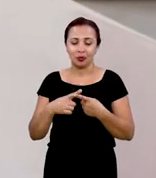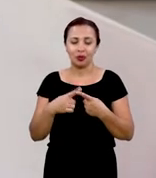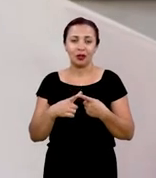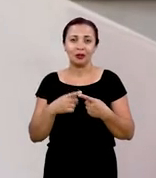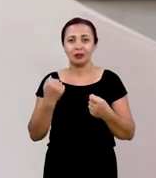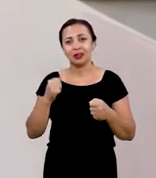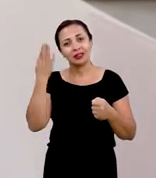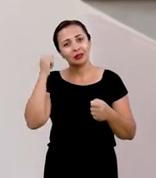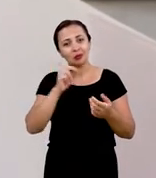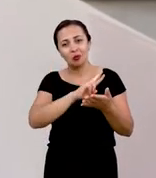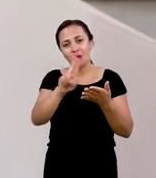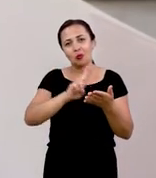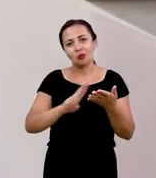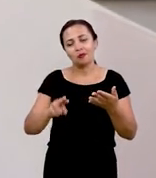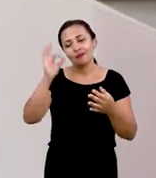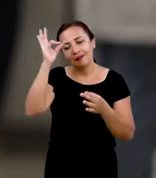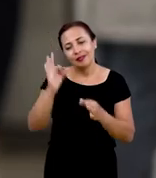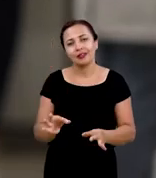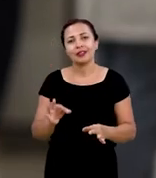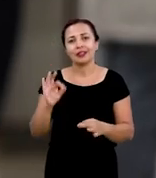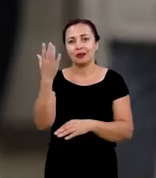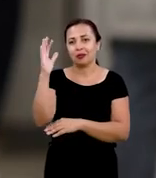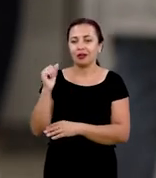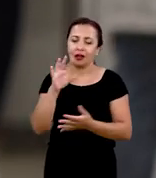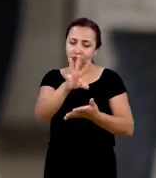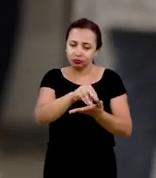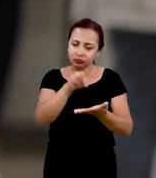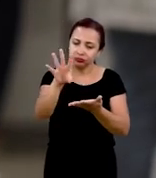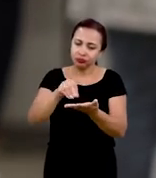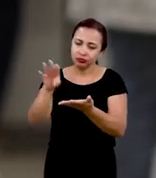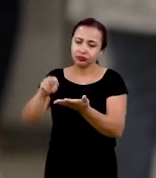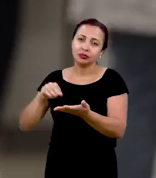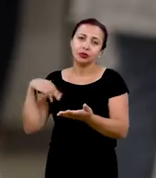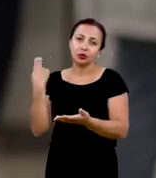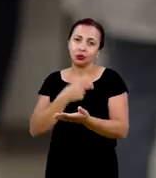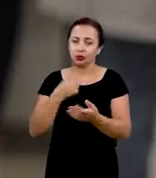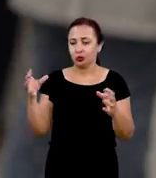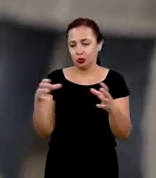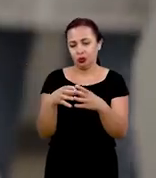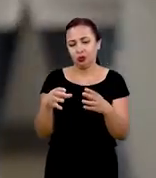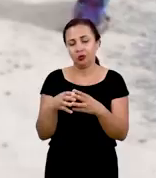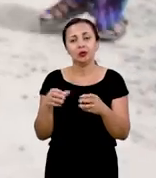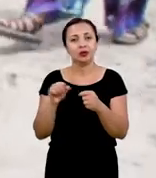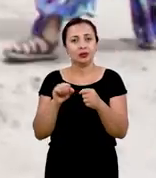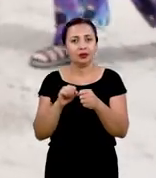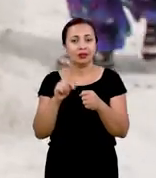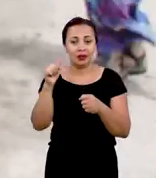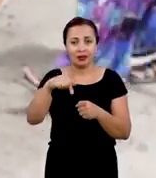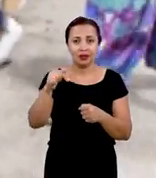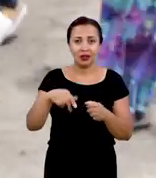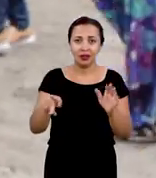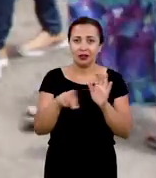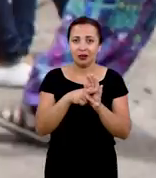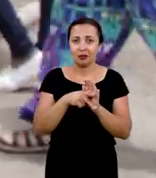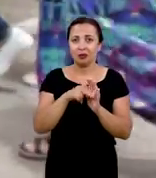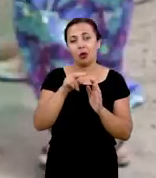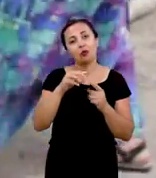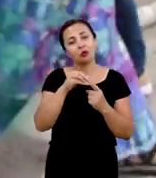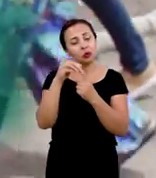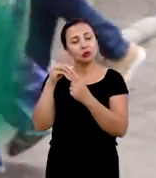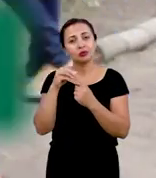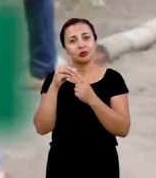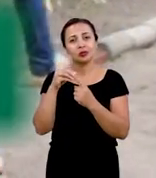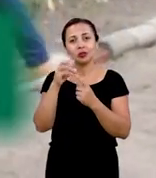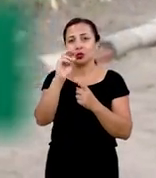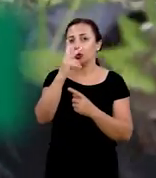identificação inequívoca da espécie que a gente trabalha. As coletas do nosso grupo, geralmente a gente faz aqui na própria unidade